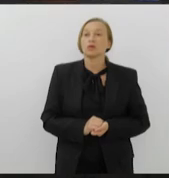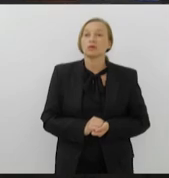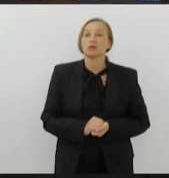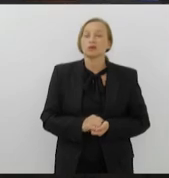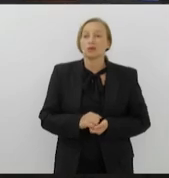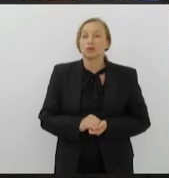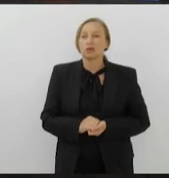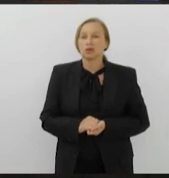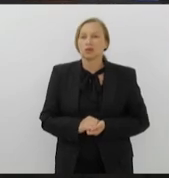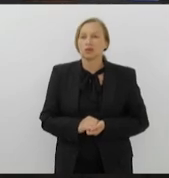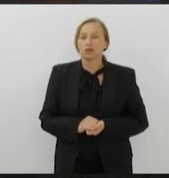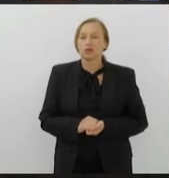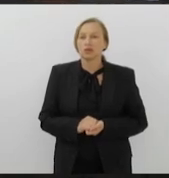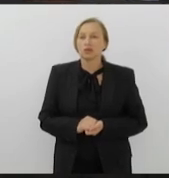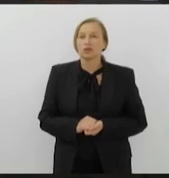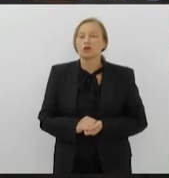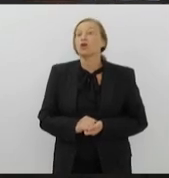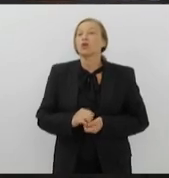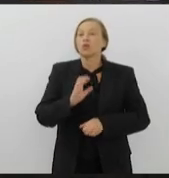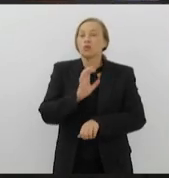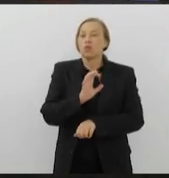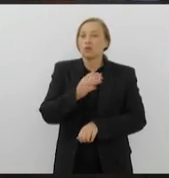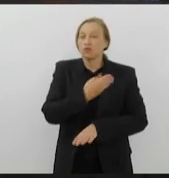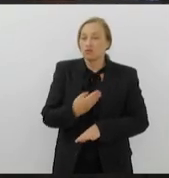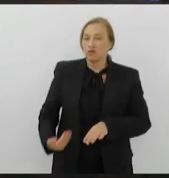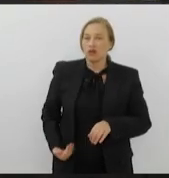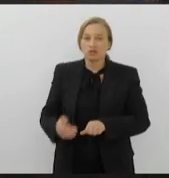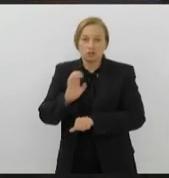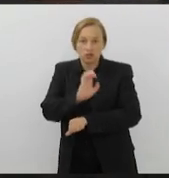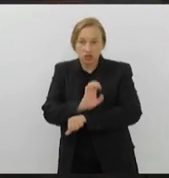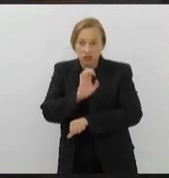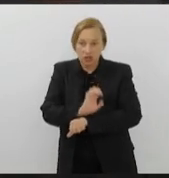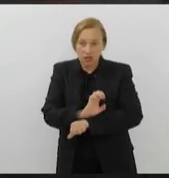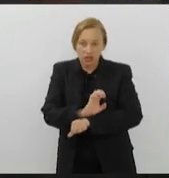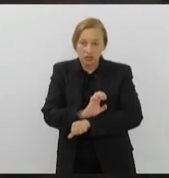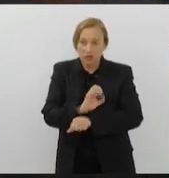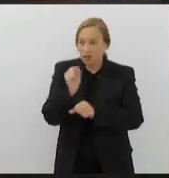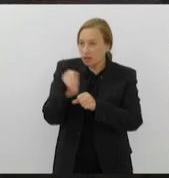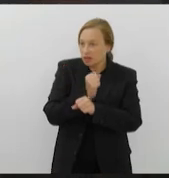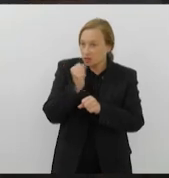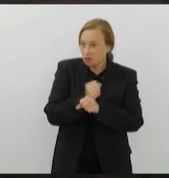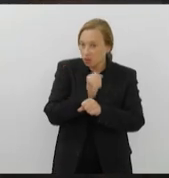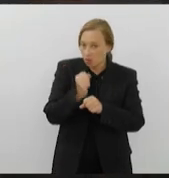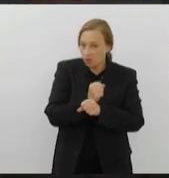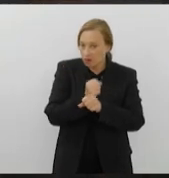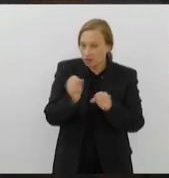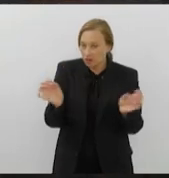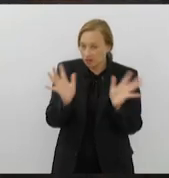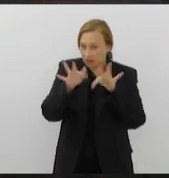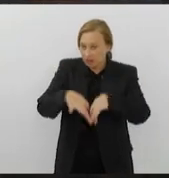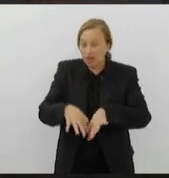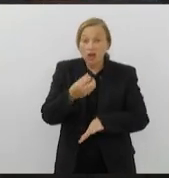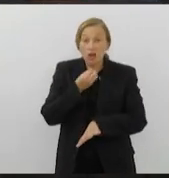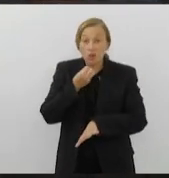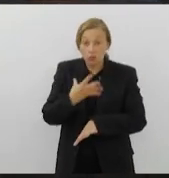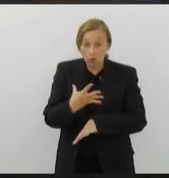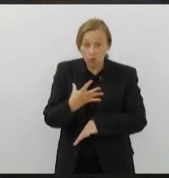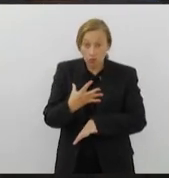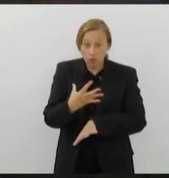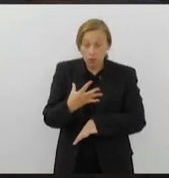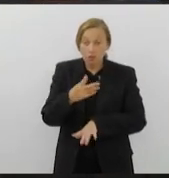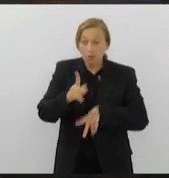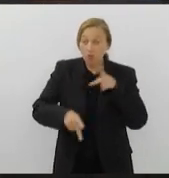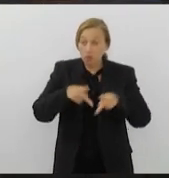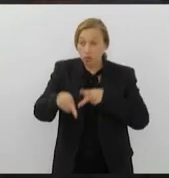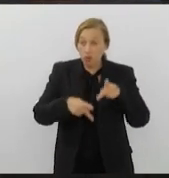Mariana, o governo do Estado, em especial, na sua entrega das obras, que é o bem para a população, que é a finalidade máxima de um governo,